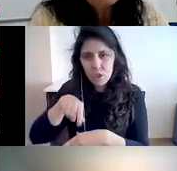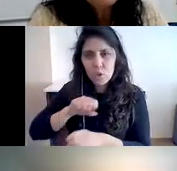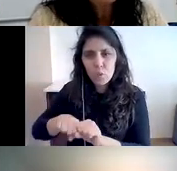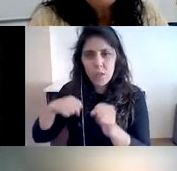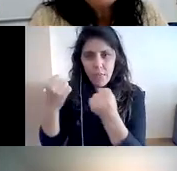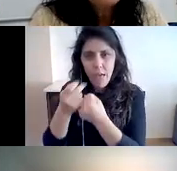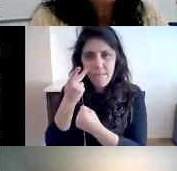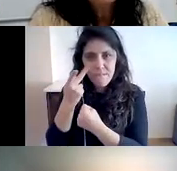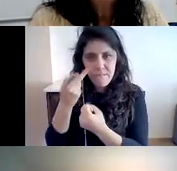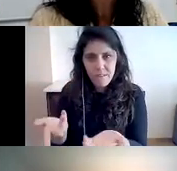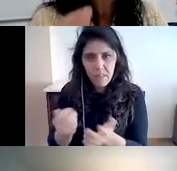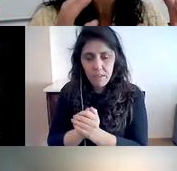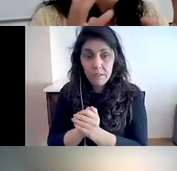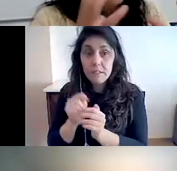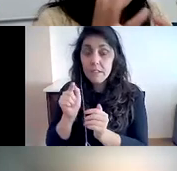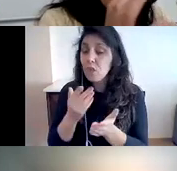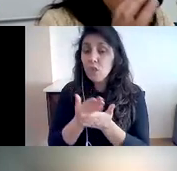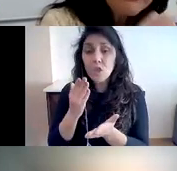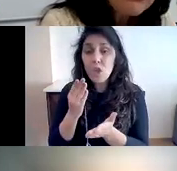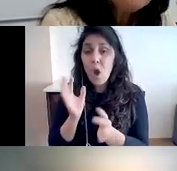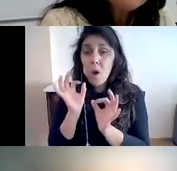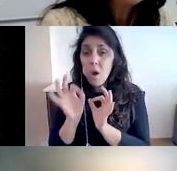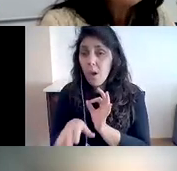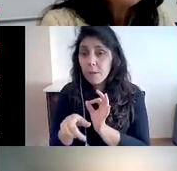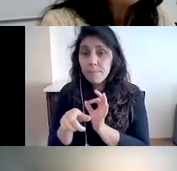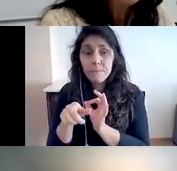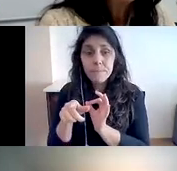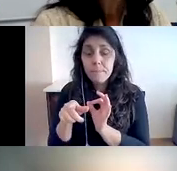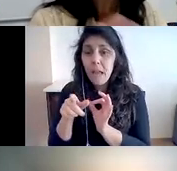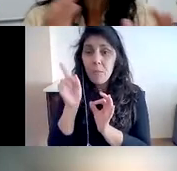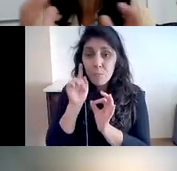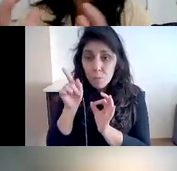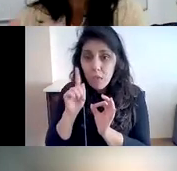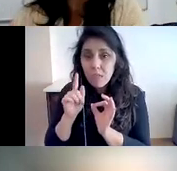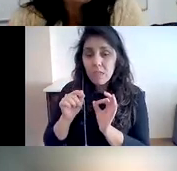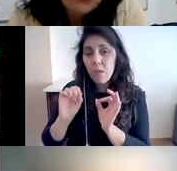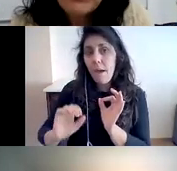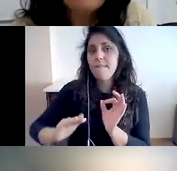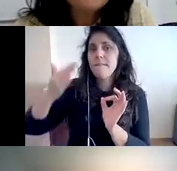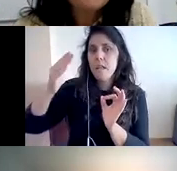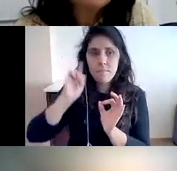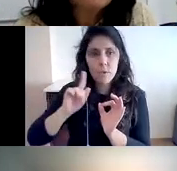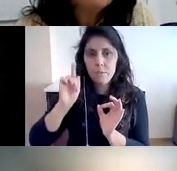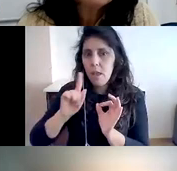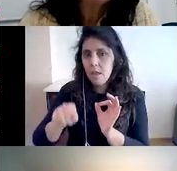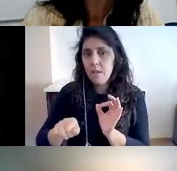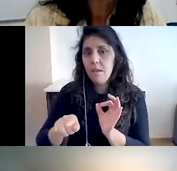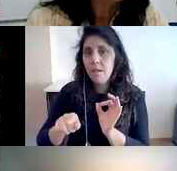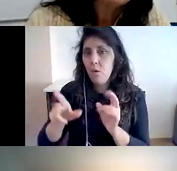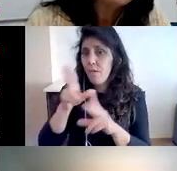é só para dar esta nota da relevância que, e não é novidade